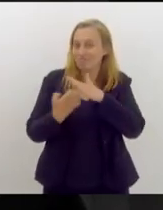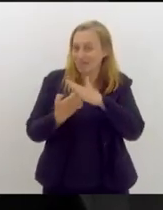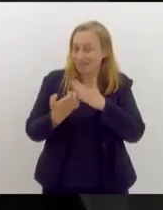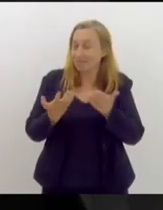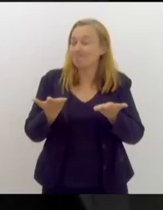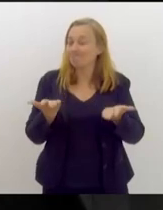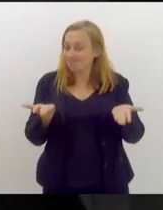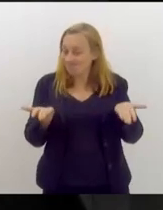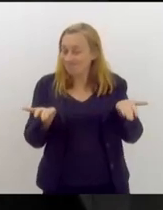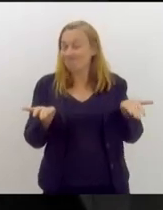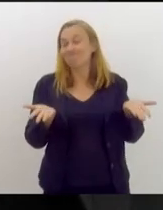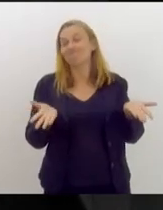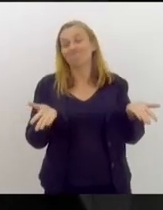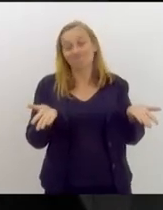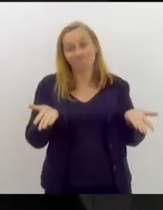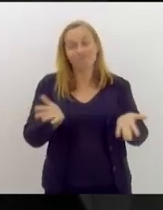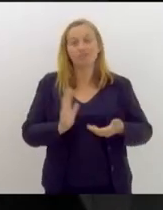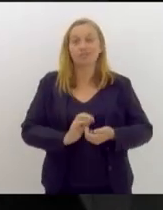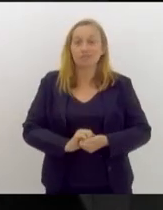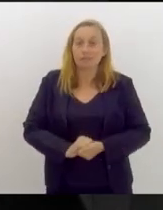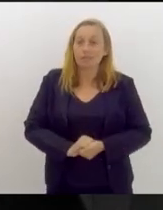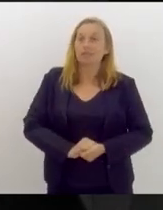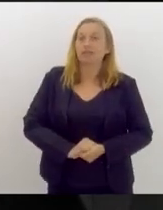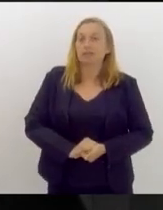40 mil Trabalhadores